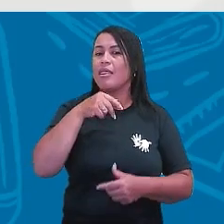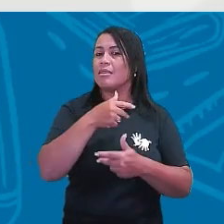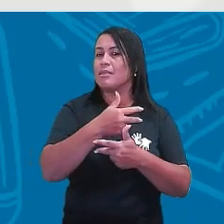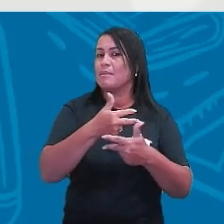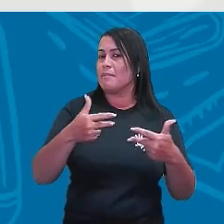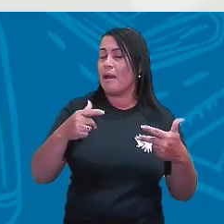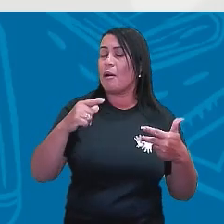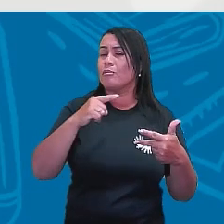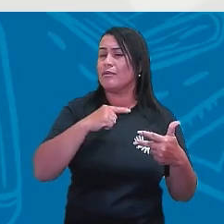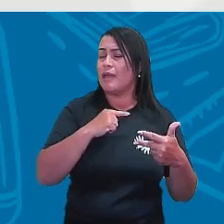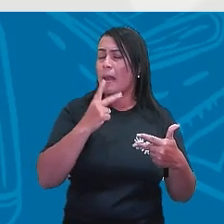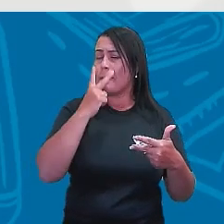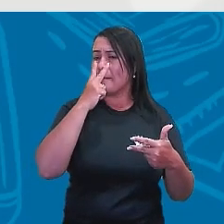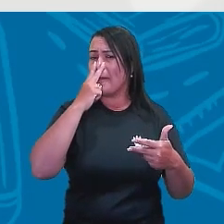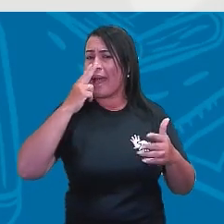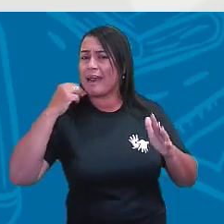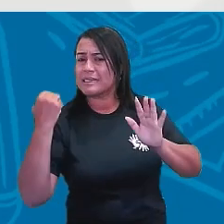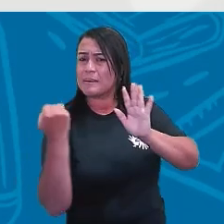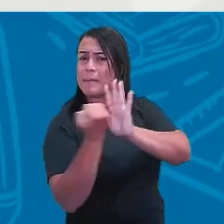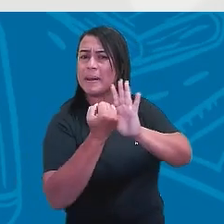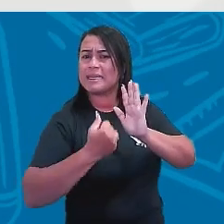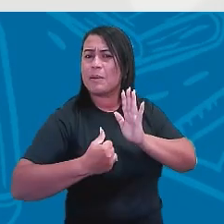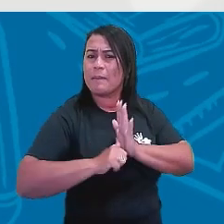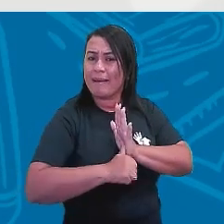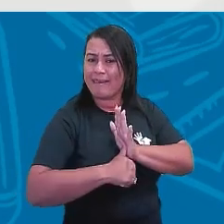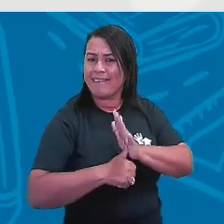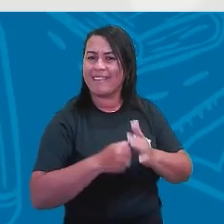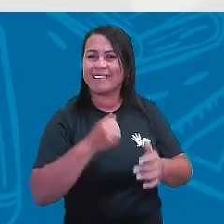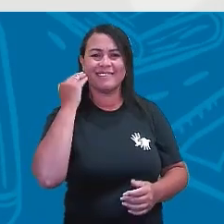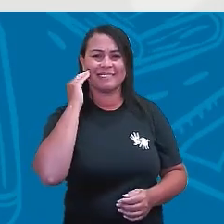a identidade de cada um.